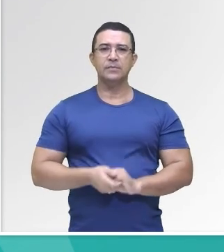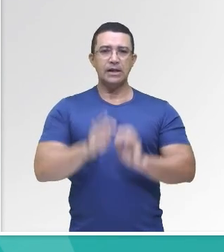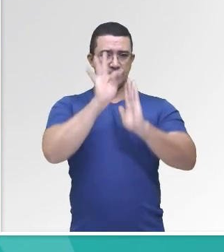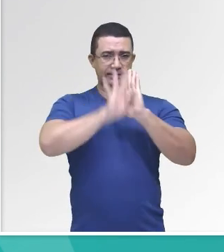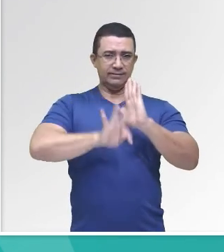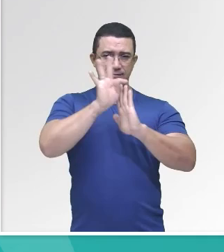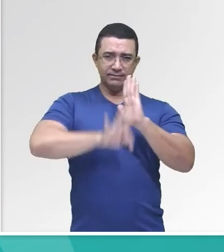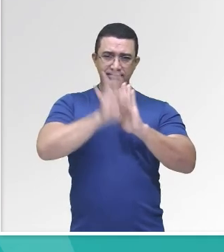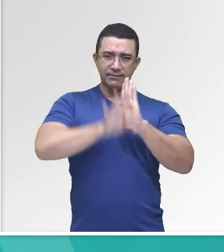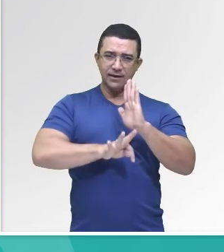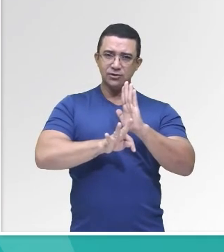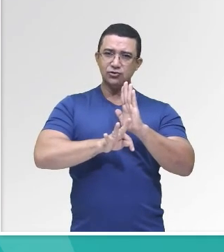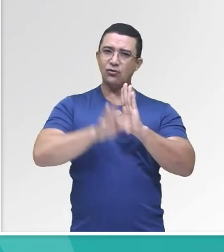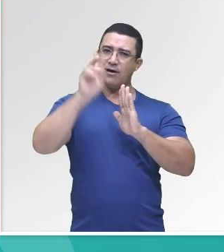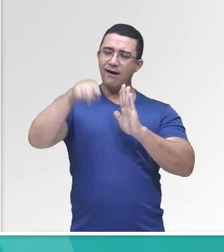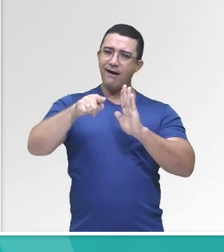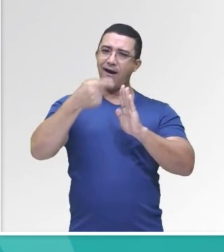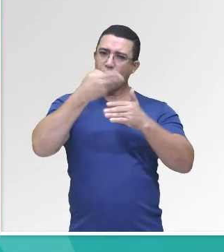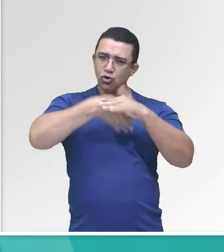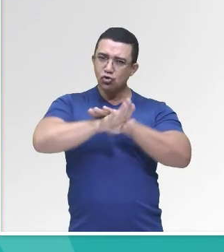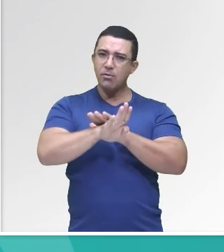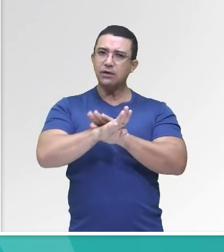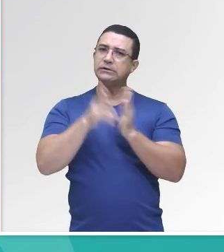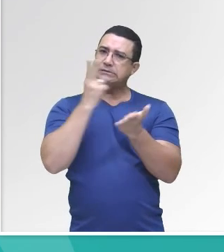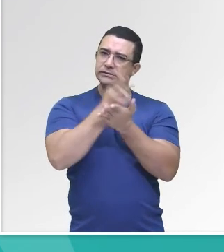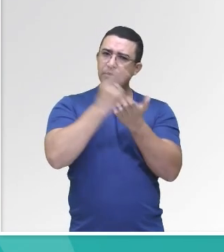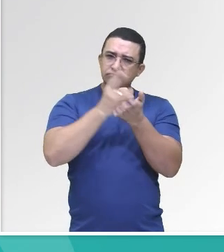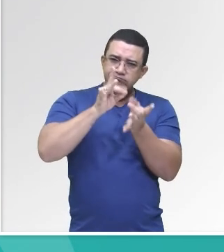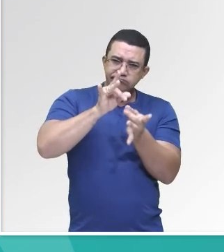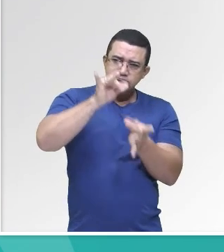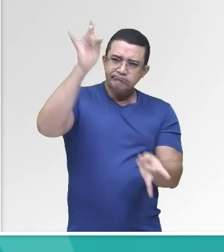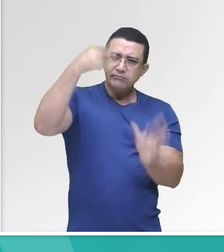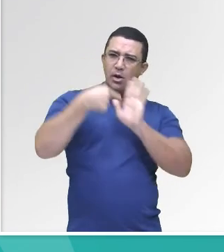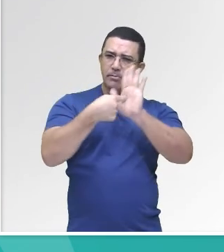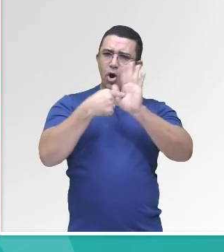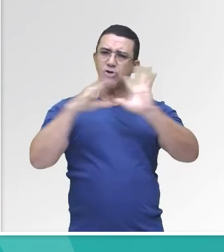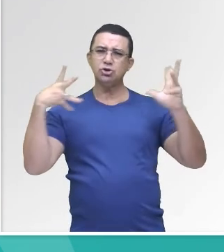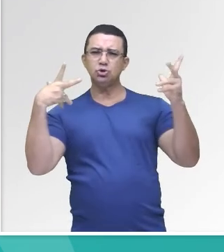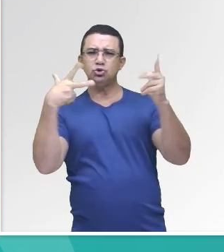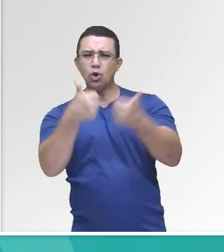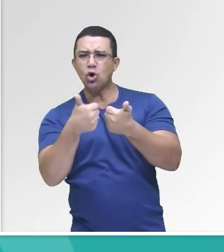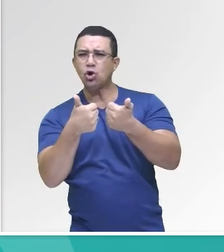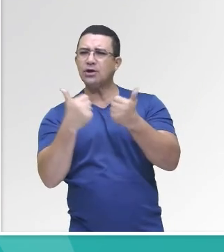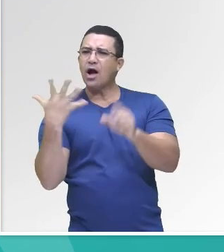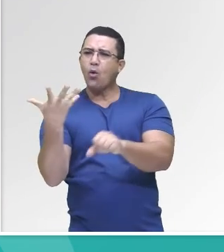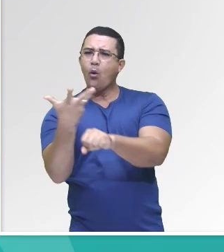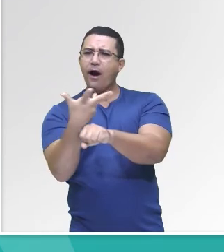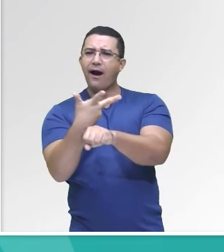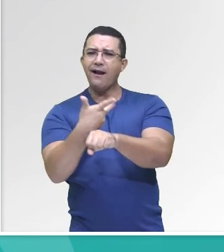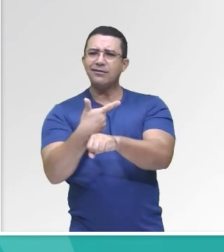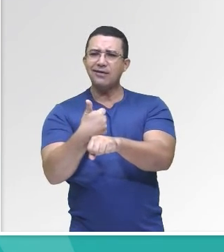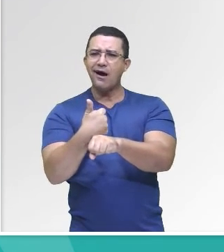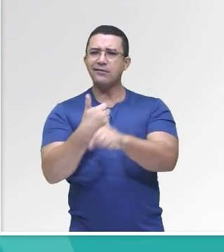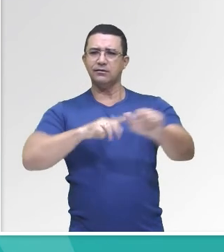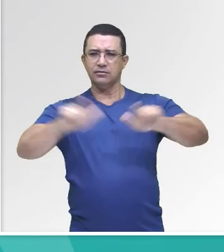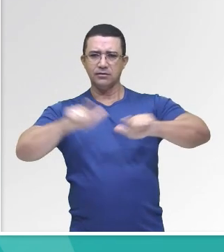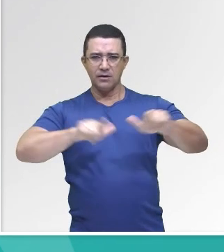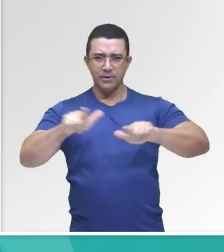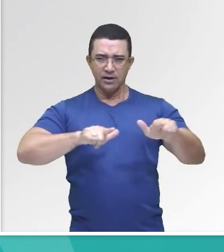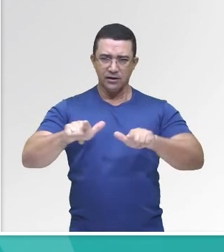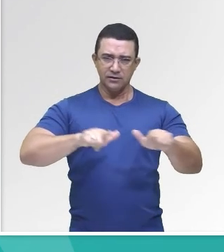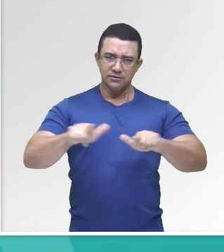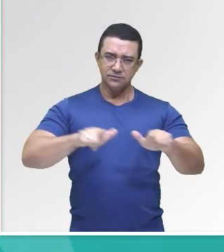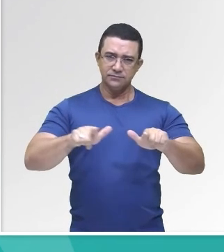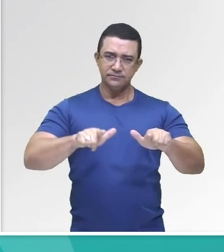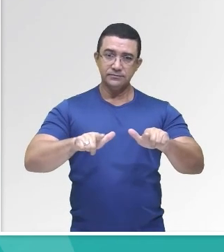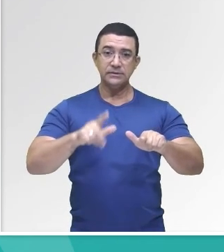textos suelen ser mais descriptivos e indicam todos os atributos do produto ou serviço.